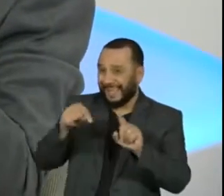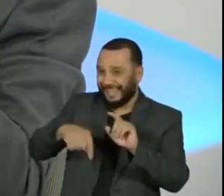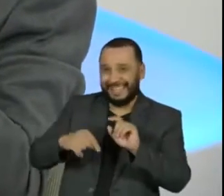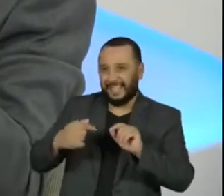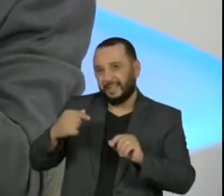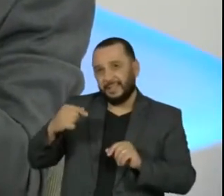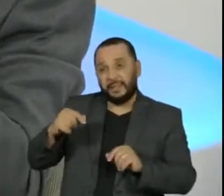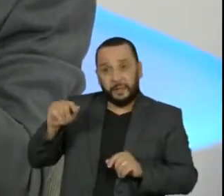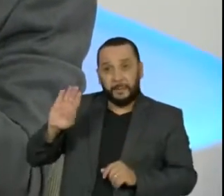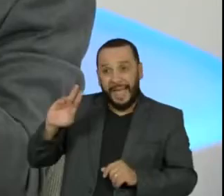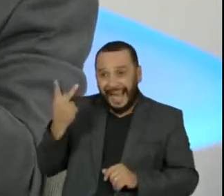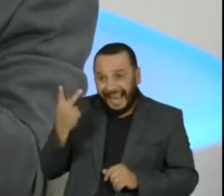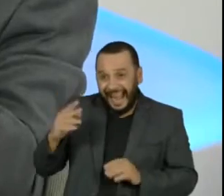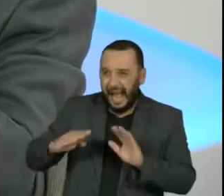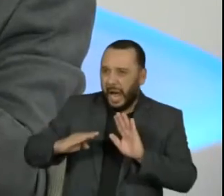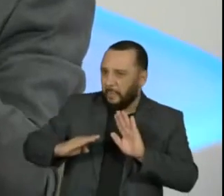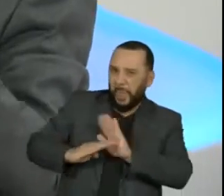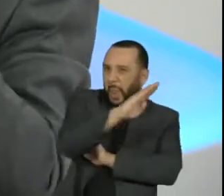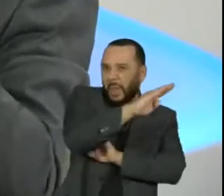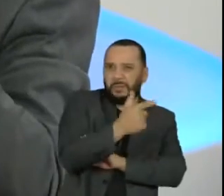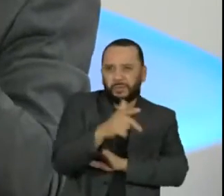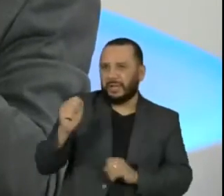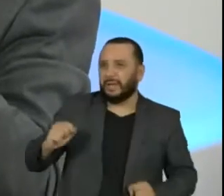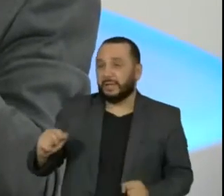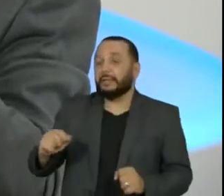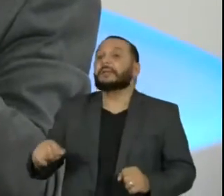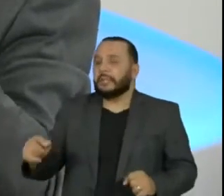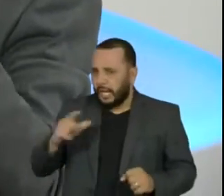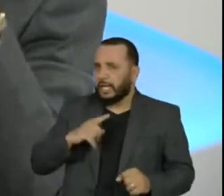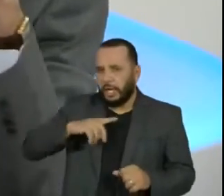todo dia, e eu recebo todo dia, está aqui no meu